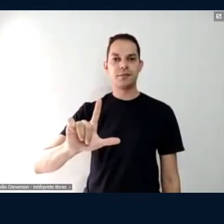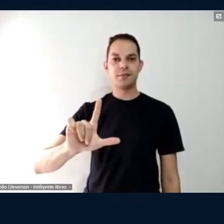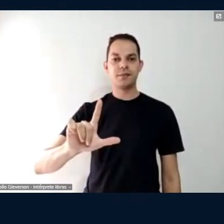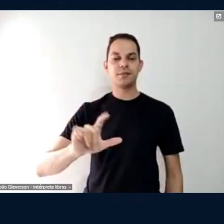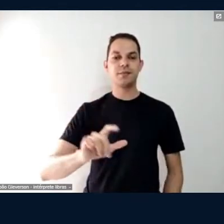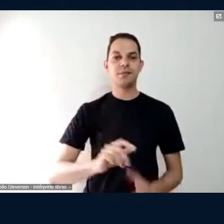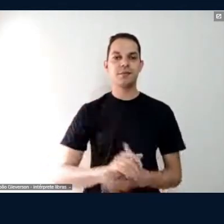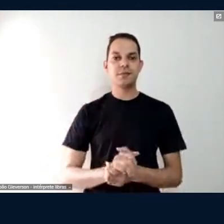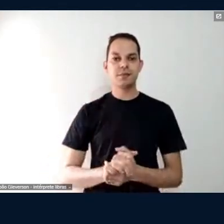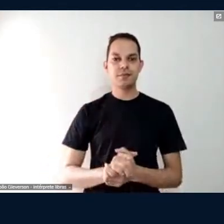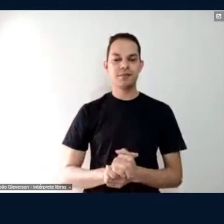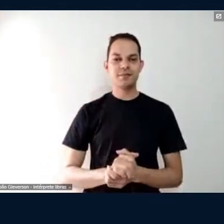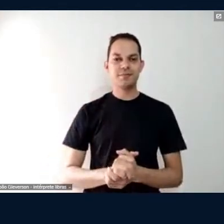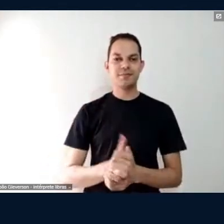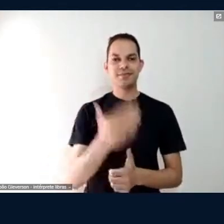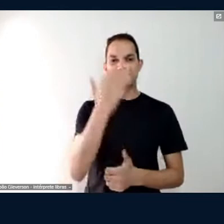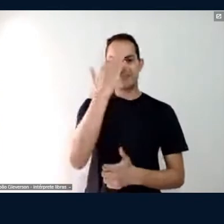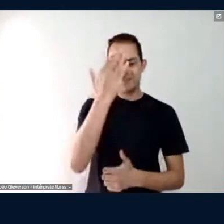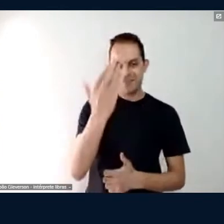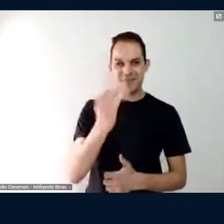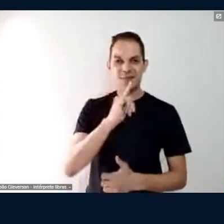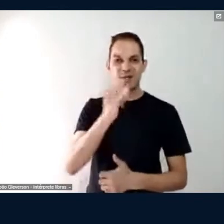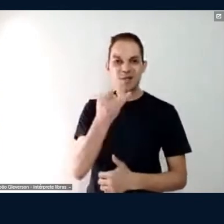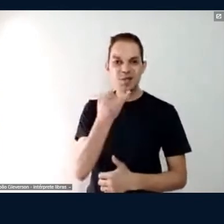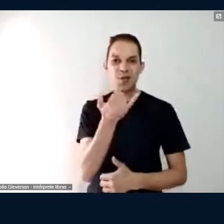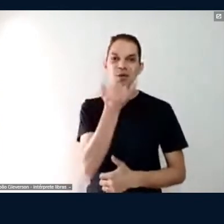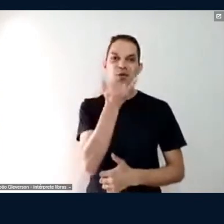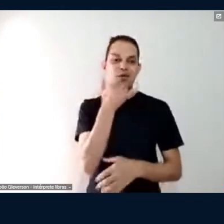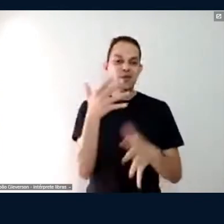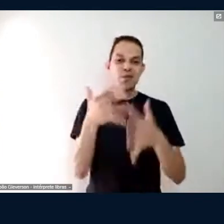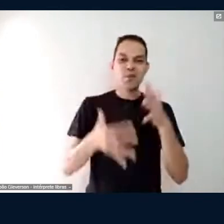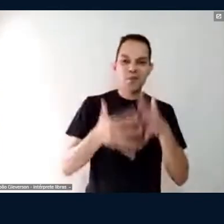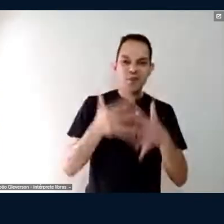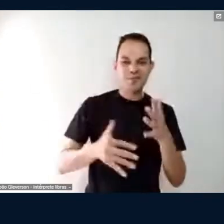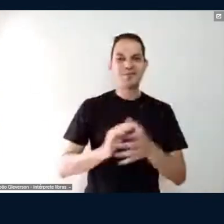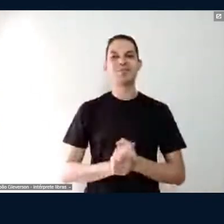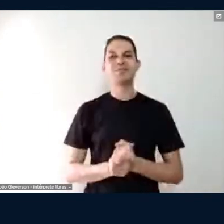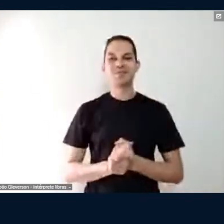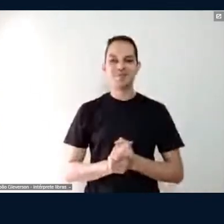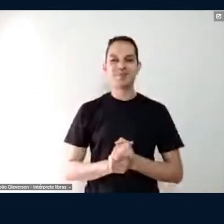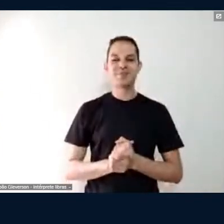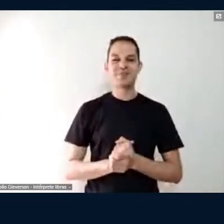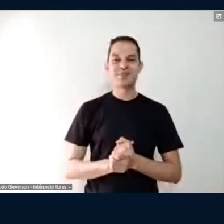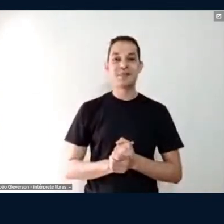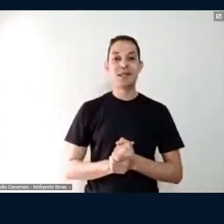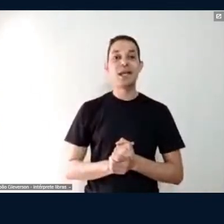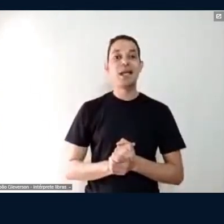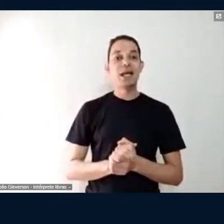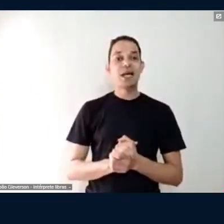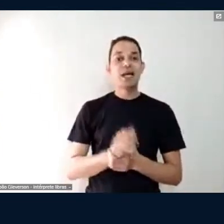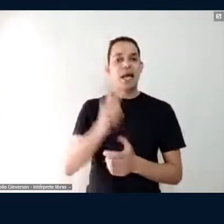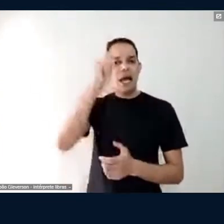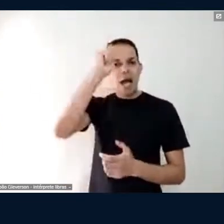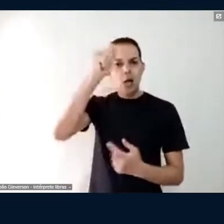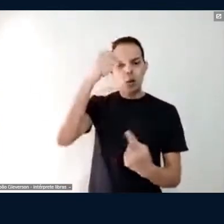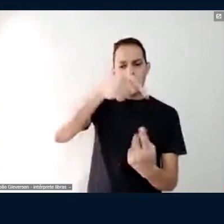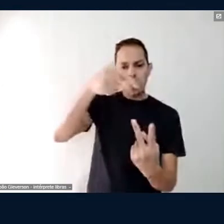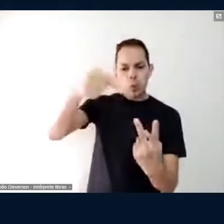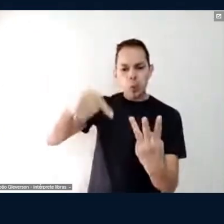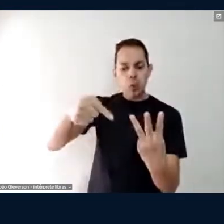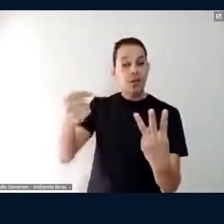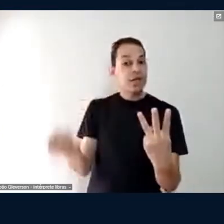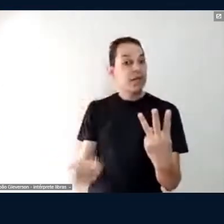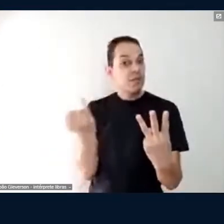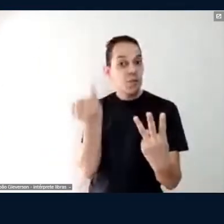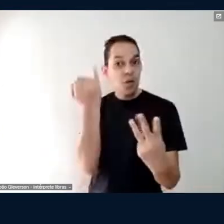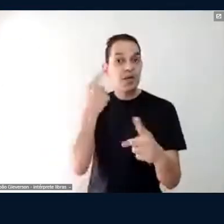Obrigada, João, e desculpa qualquer intervenção. São muito importantes porque são literaturas